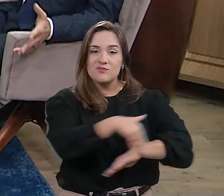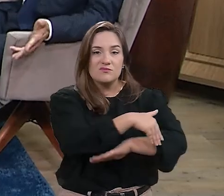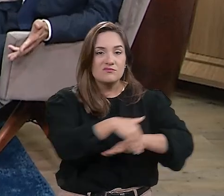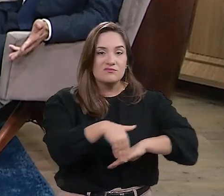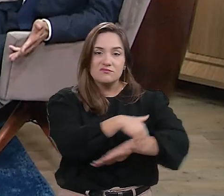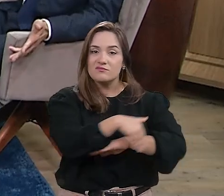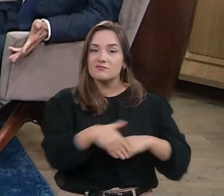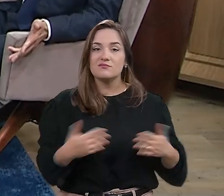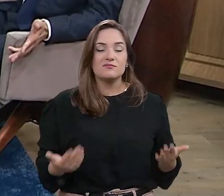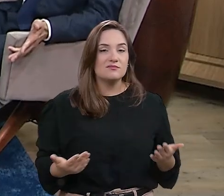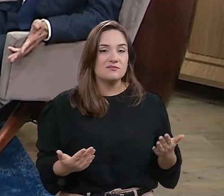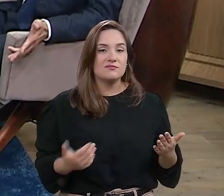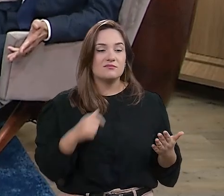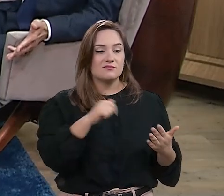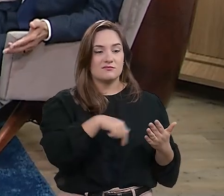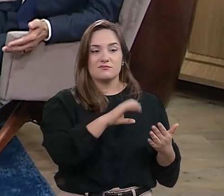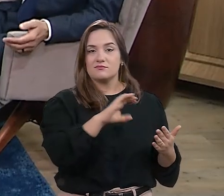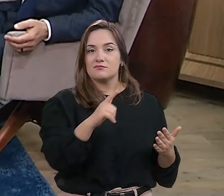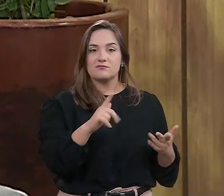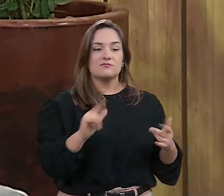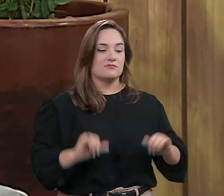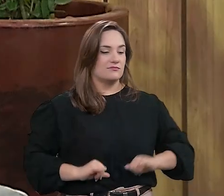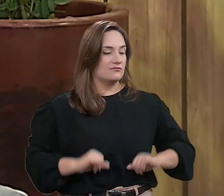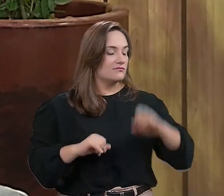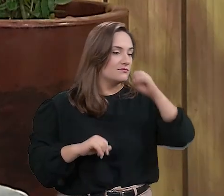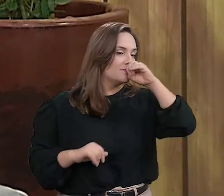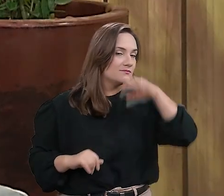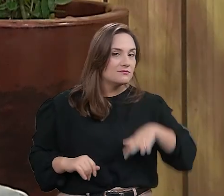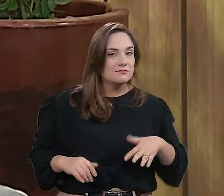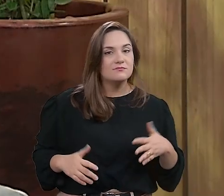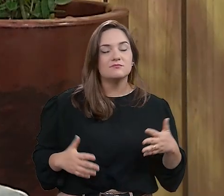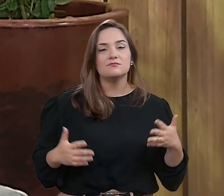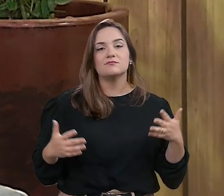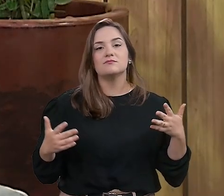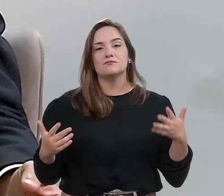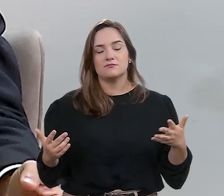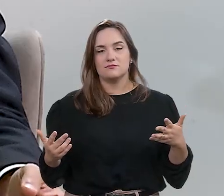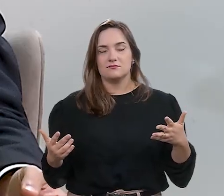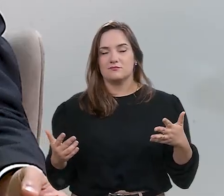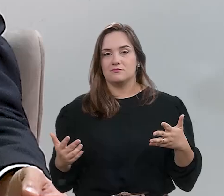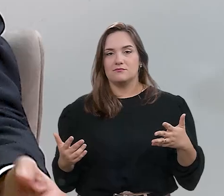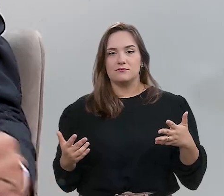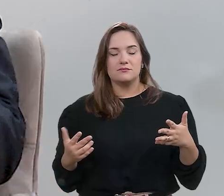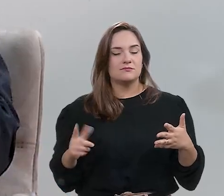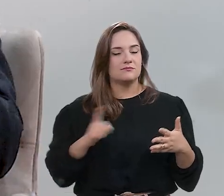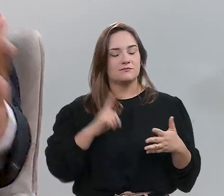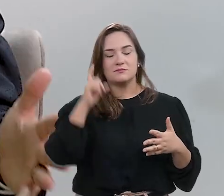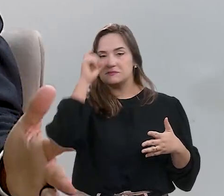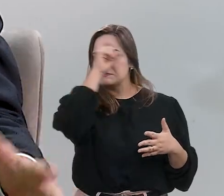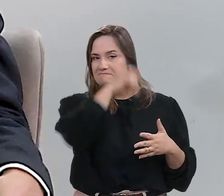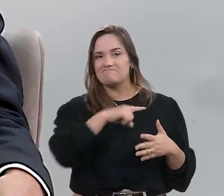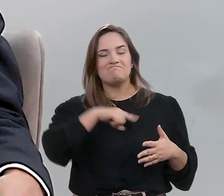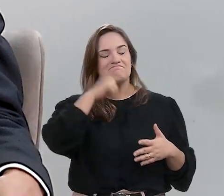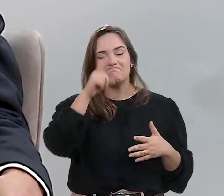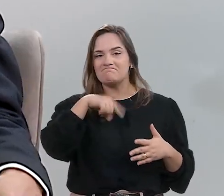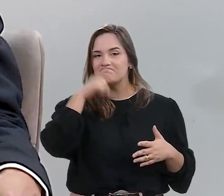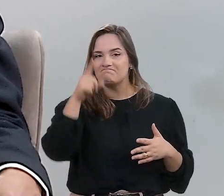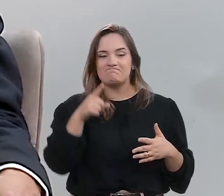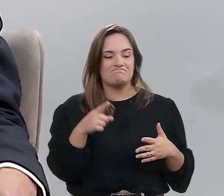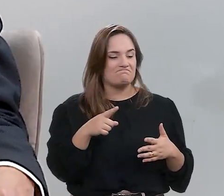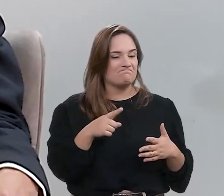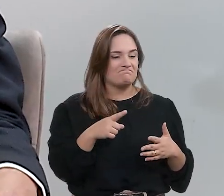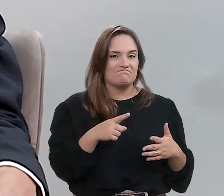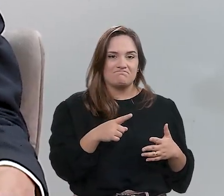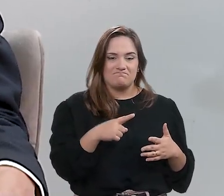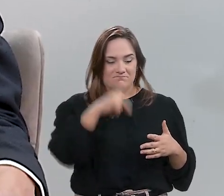viviam nas ruas de Campo Grande, né? Que sofriam violência, toda sorte de dificuldades para se